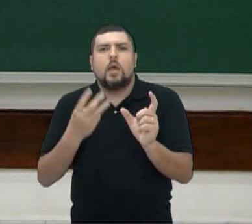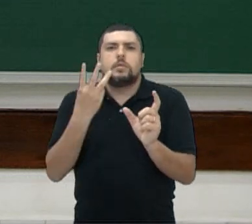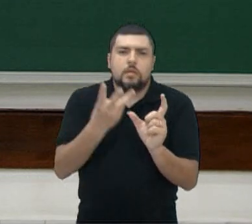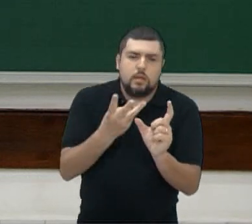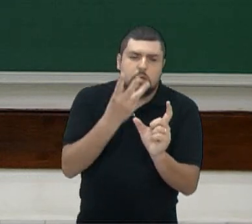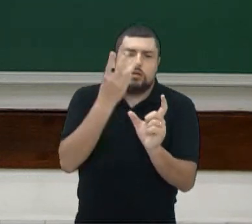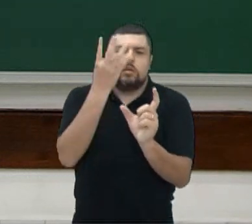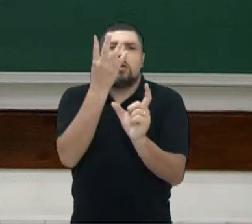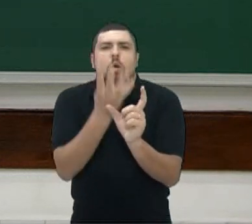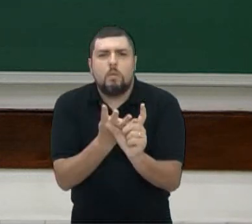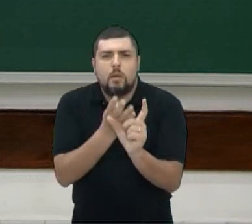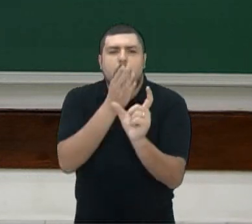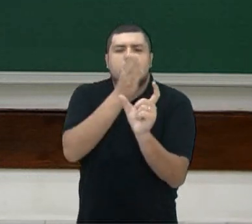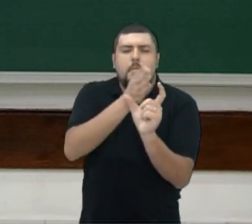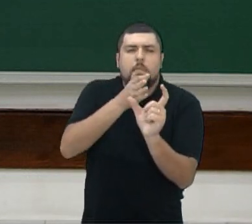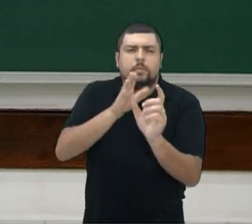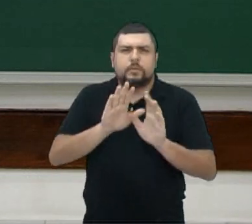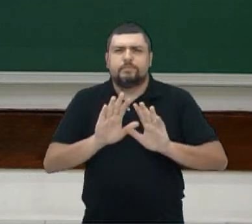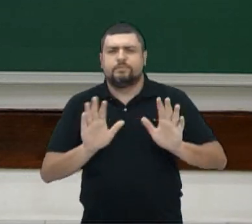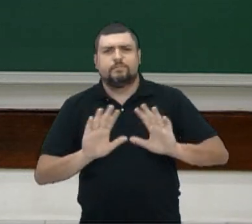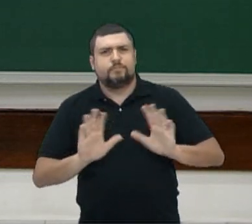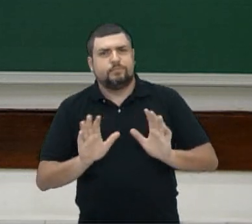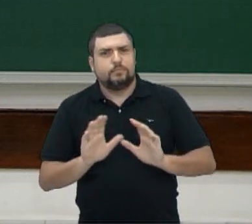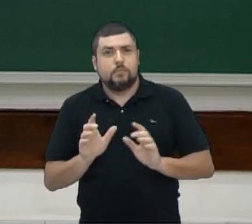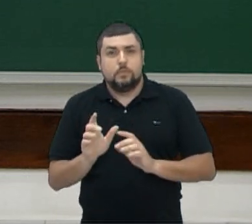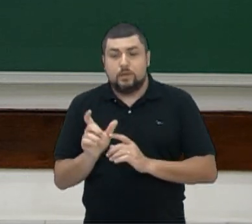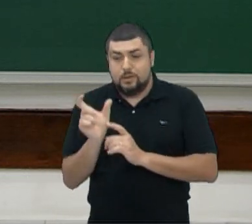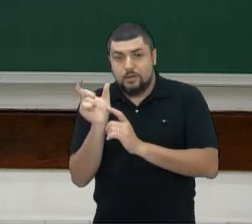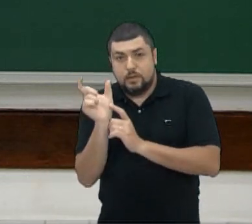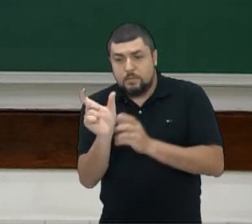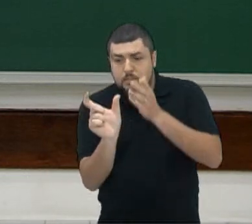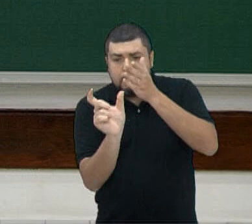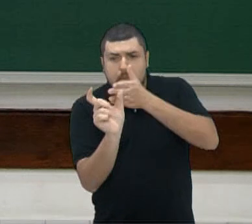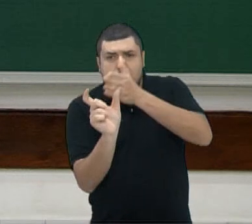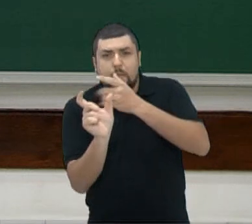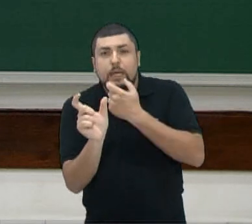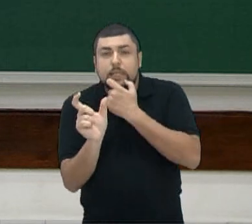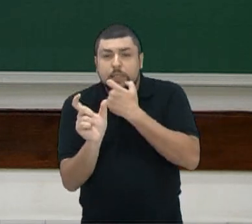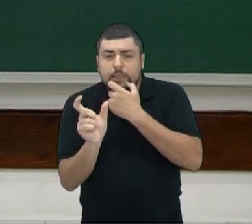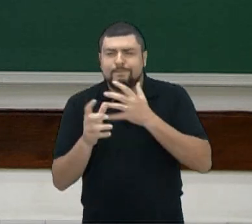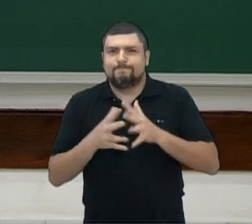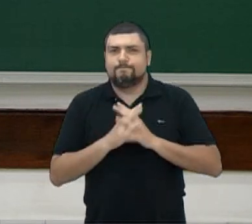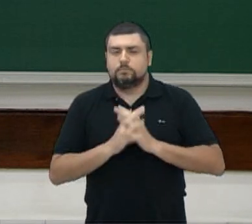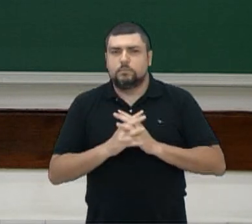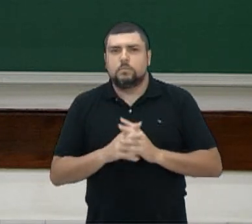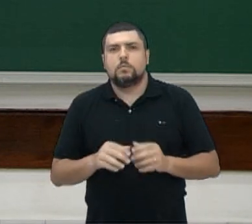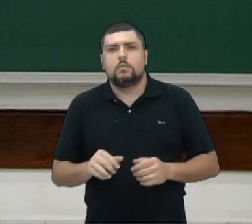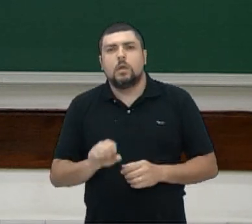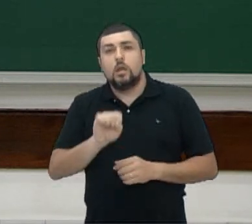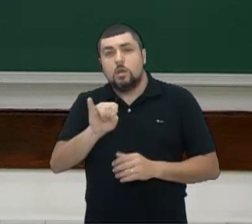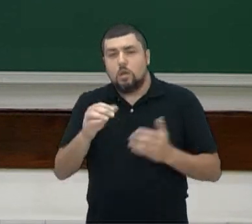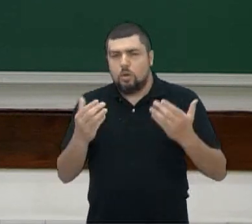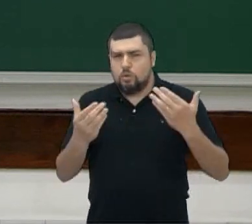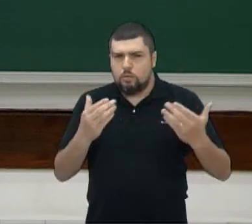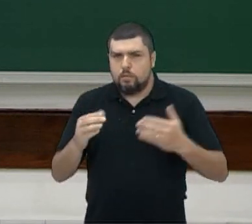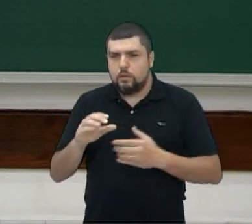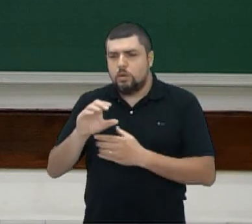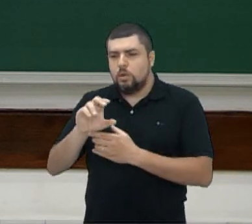interessa aqui porque separação de sílaba no inglês é bem complicada. Se você compara cute